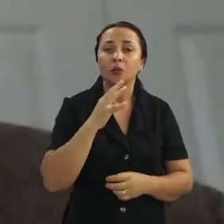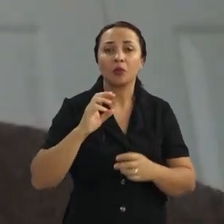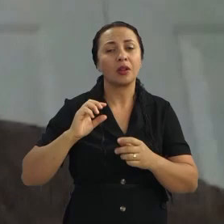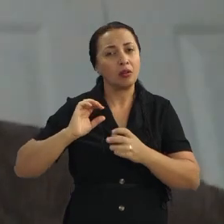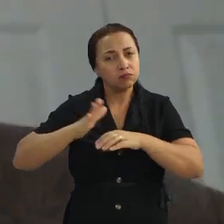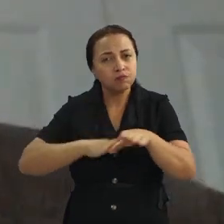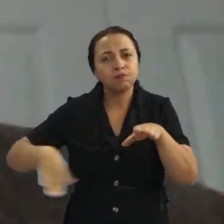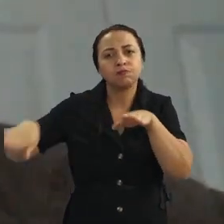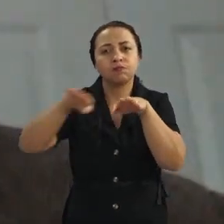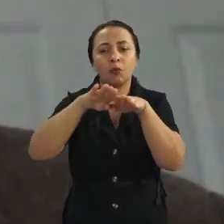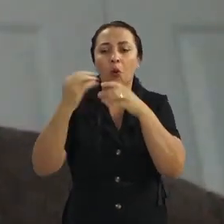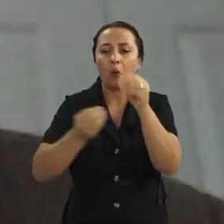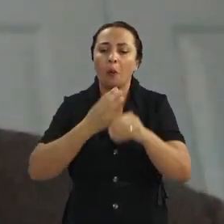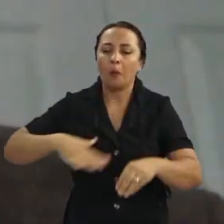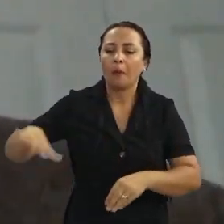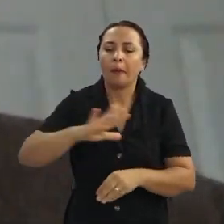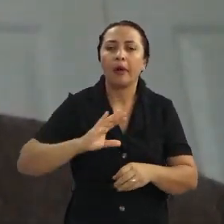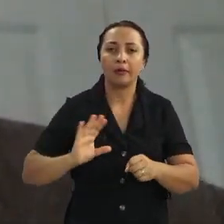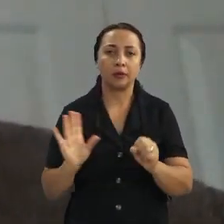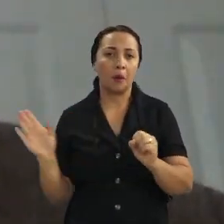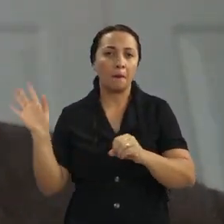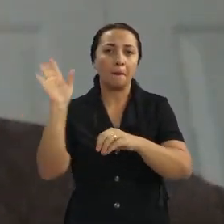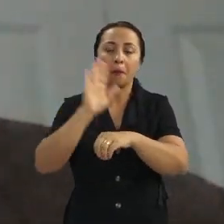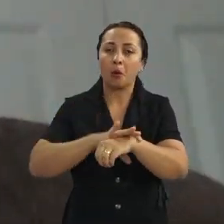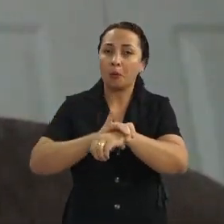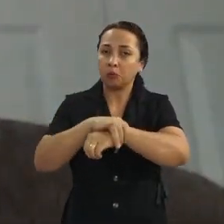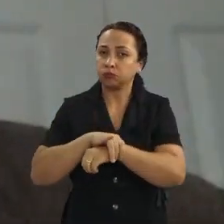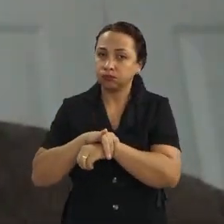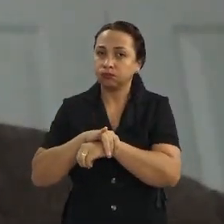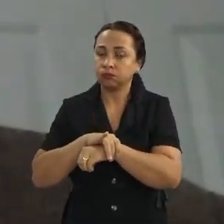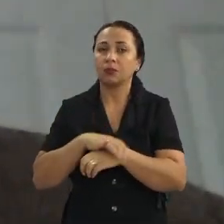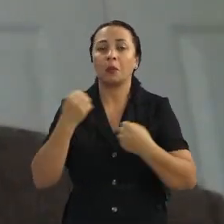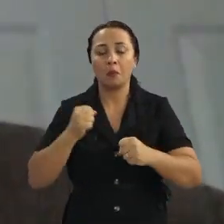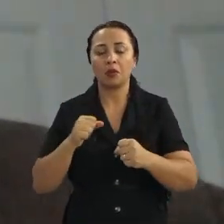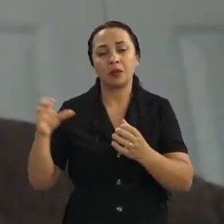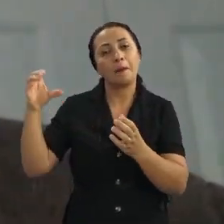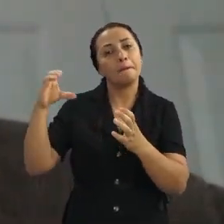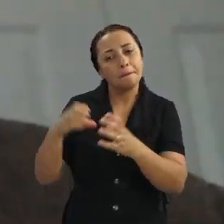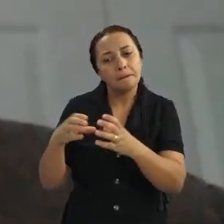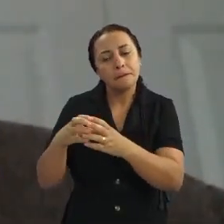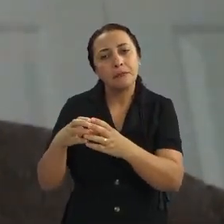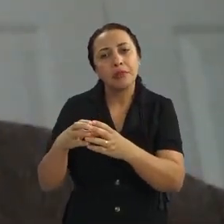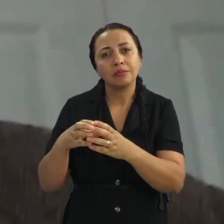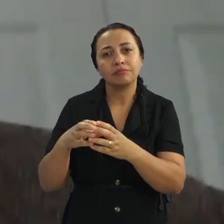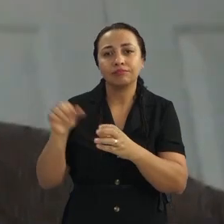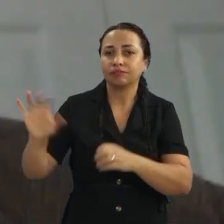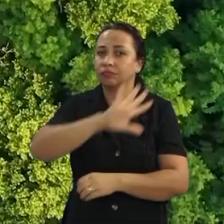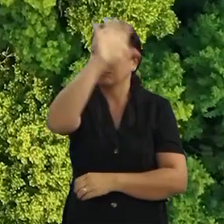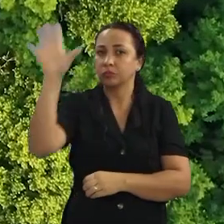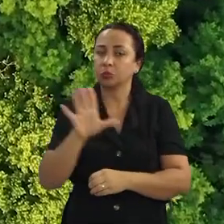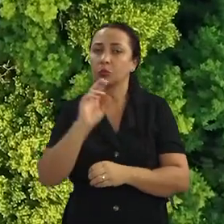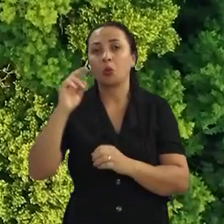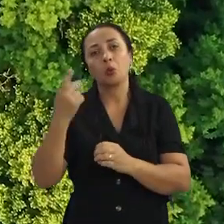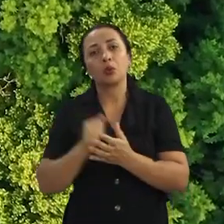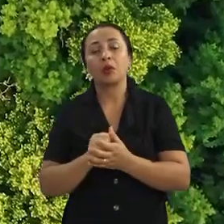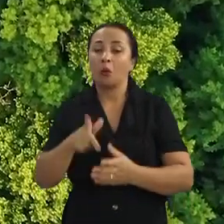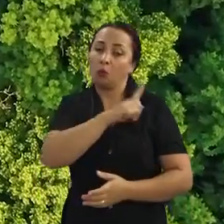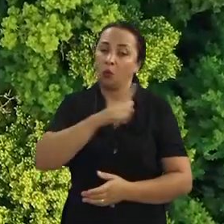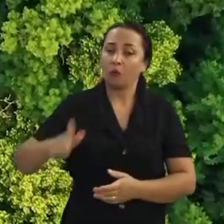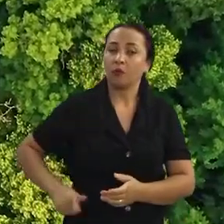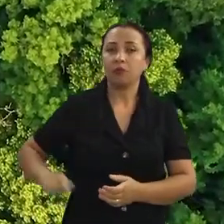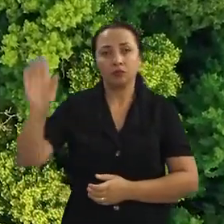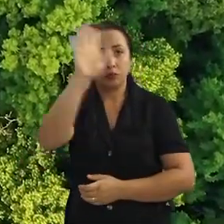formalmente como áreas protegidas elas podem ser partes nacionais ou reservas naturais então